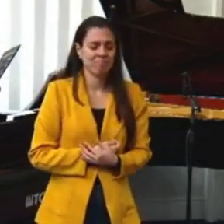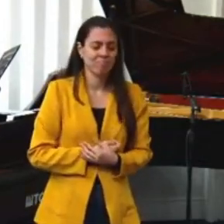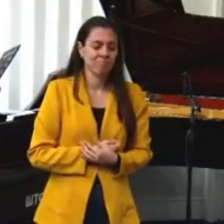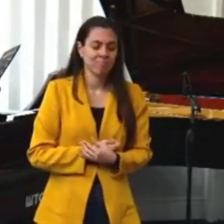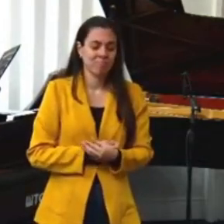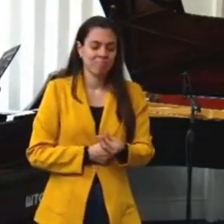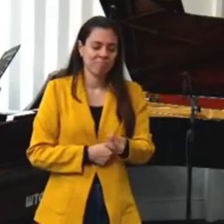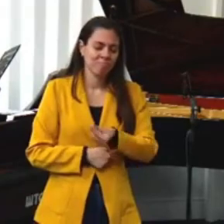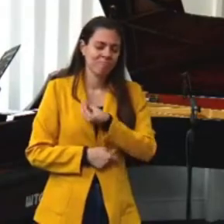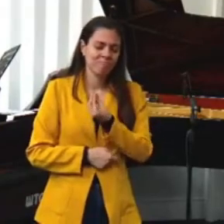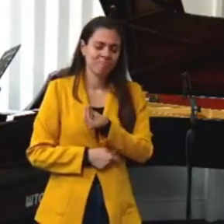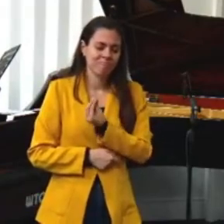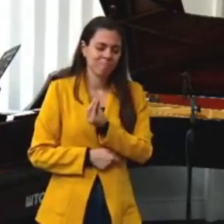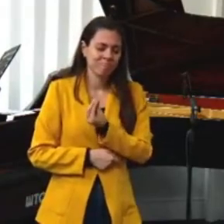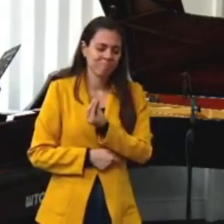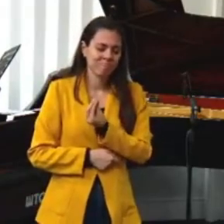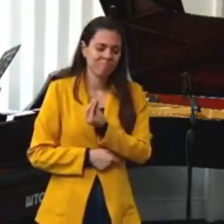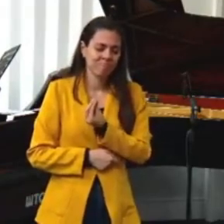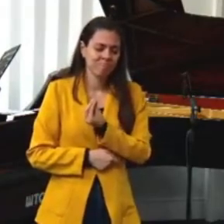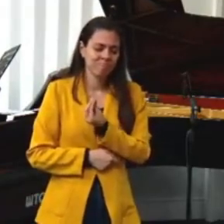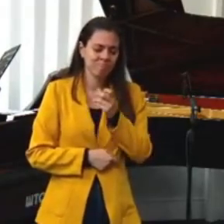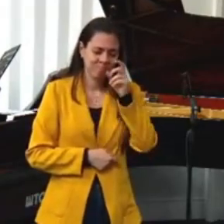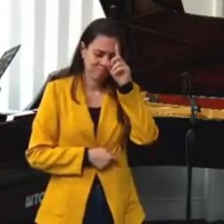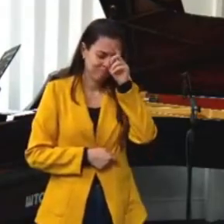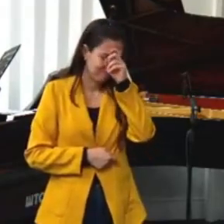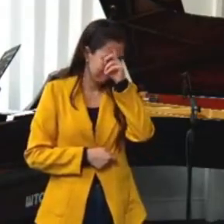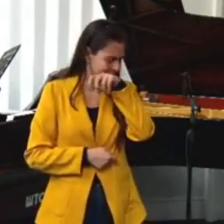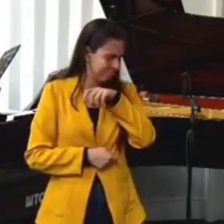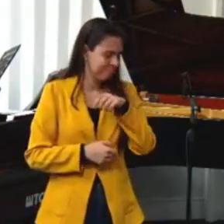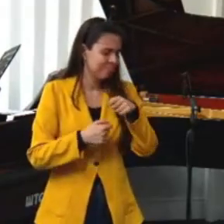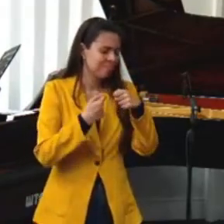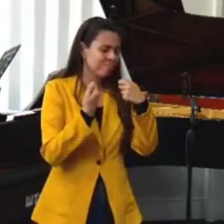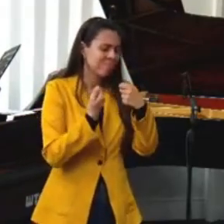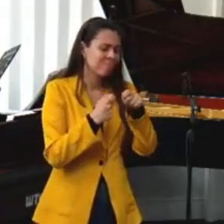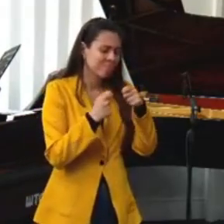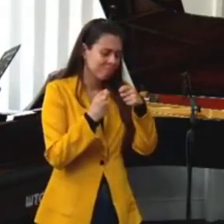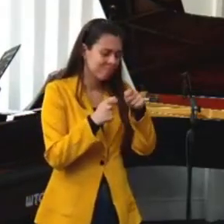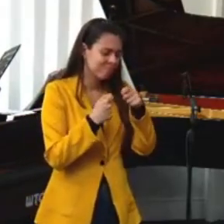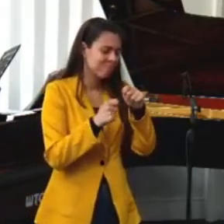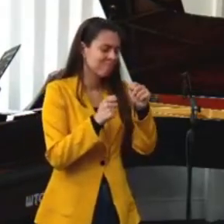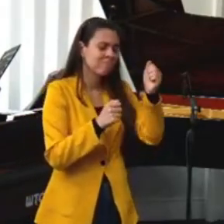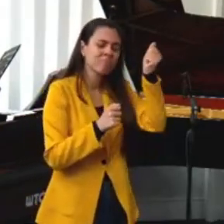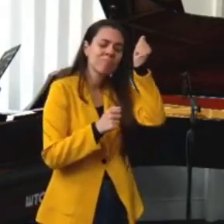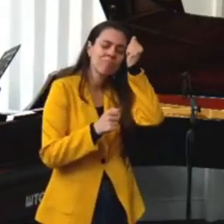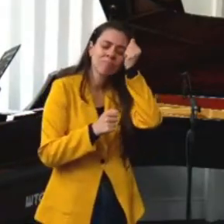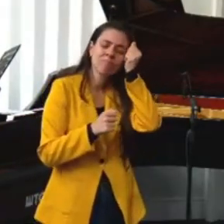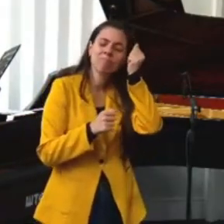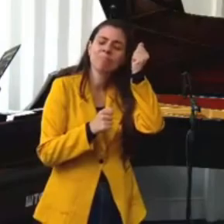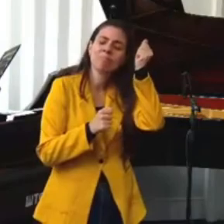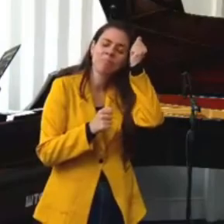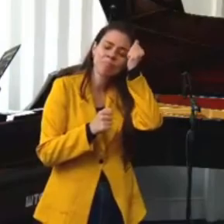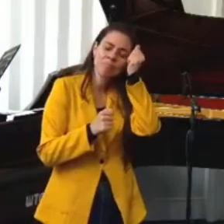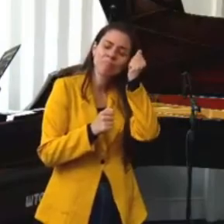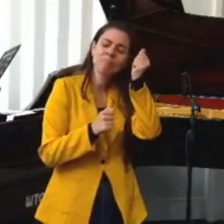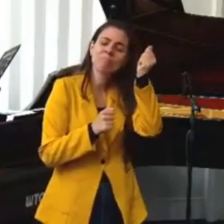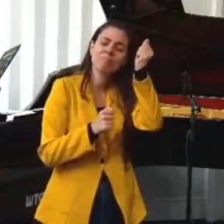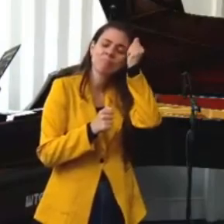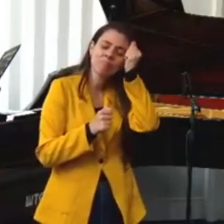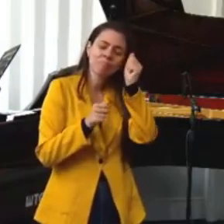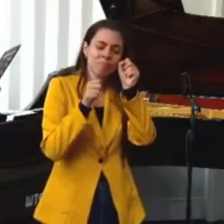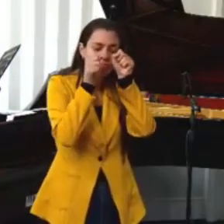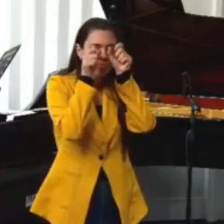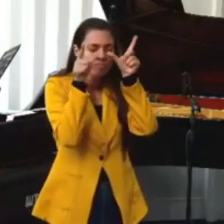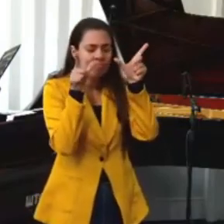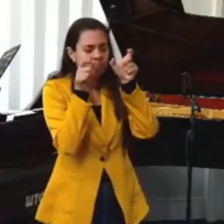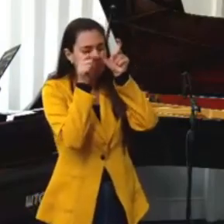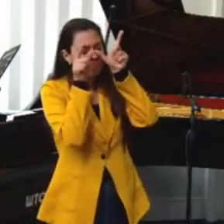feita de orgulho mesmo, Senhor. Ela é feita de dependência. Ela é feita de arrependimentos novos. A cada